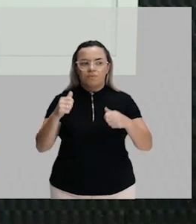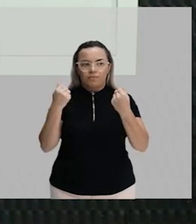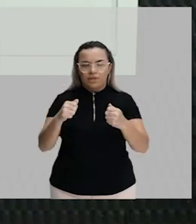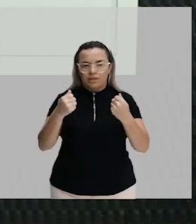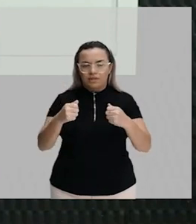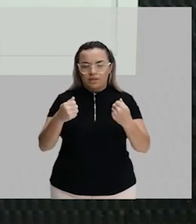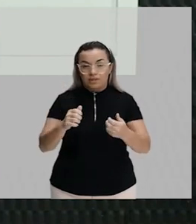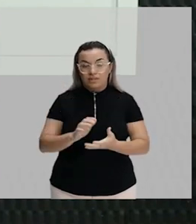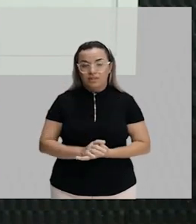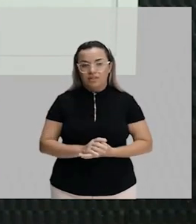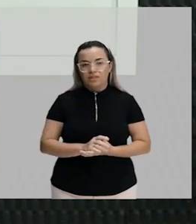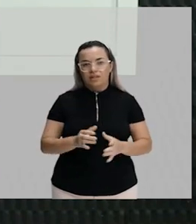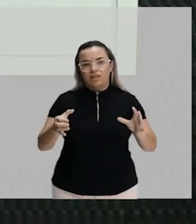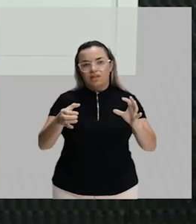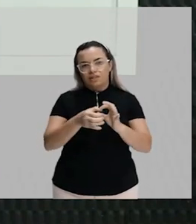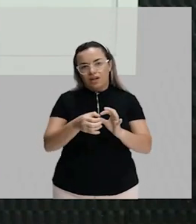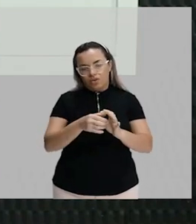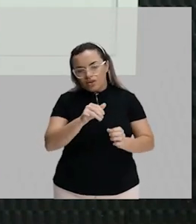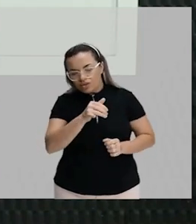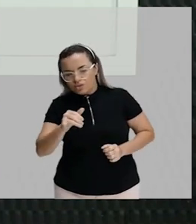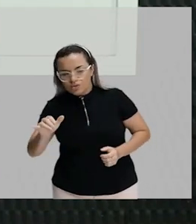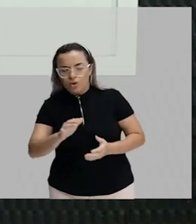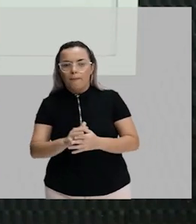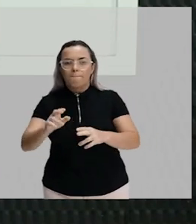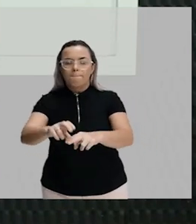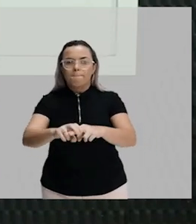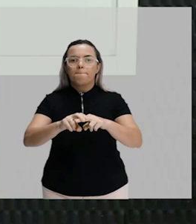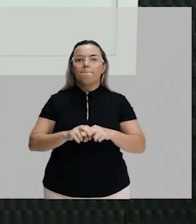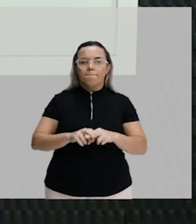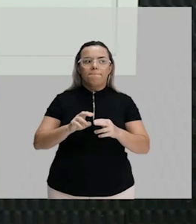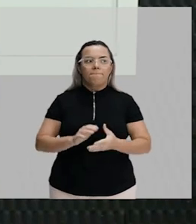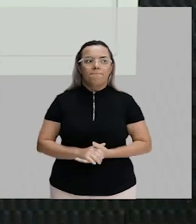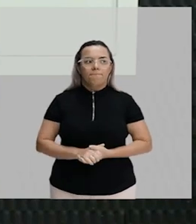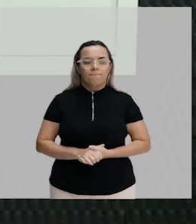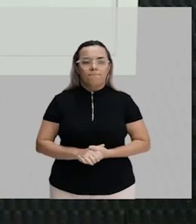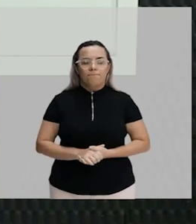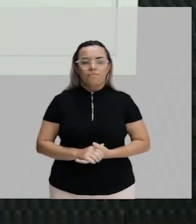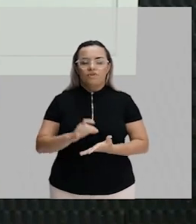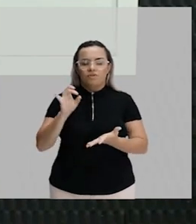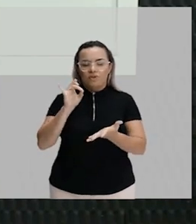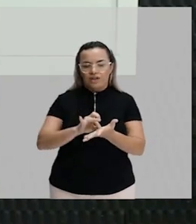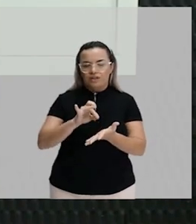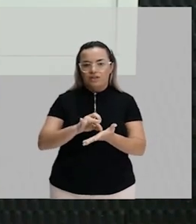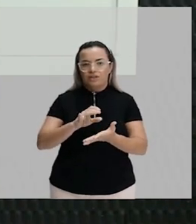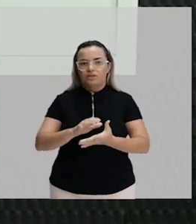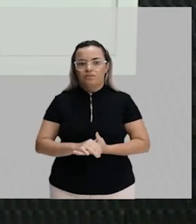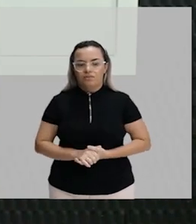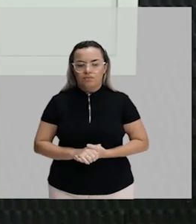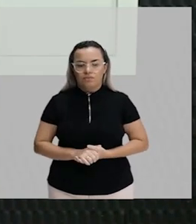eles são grandezas diretamente proporcionais então por isso ele é verdadeiro